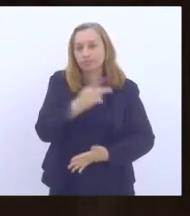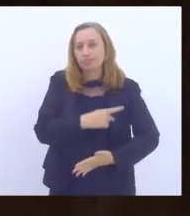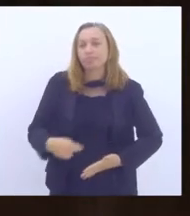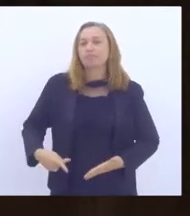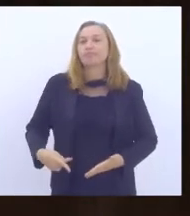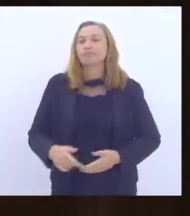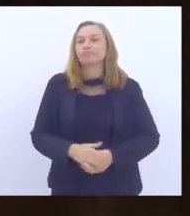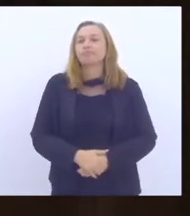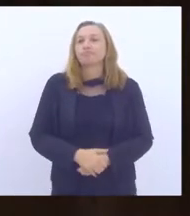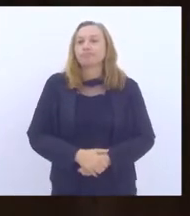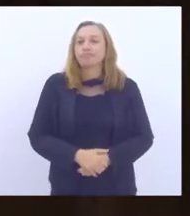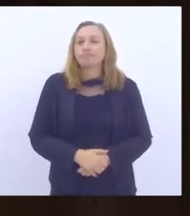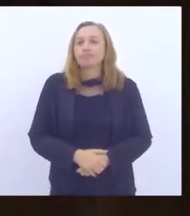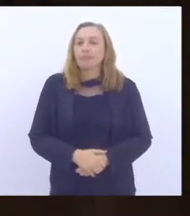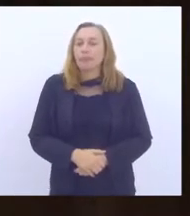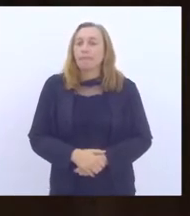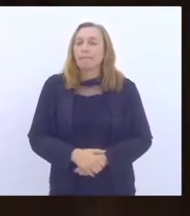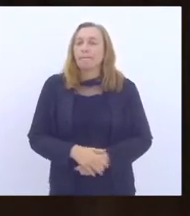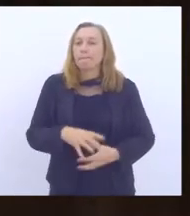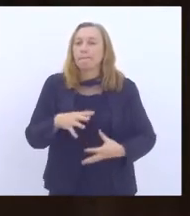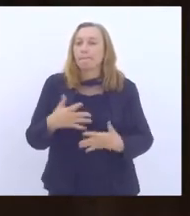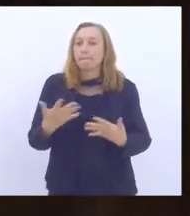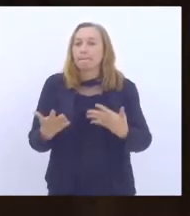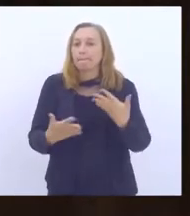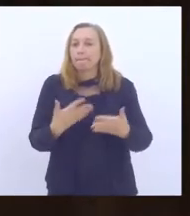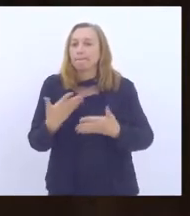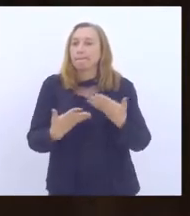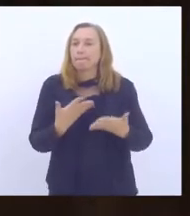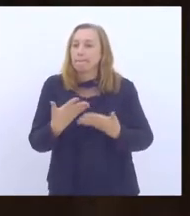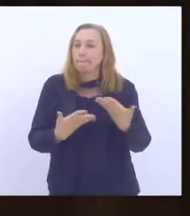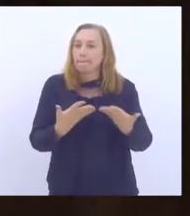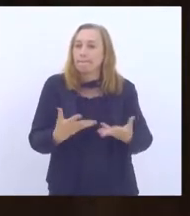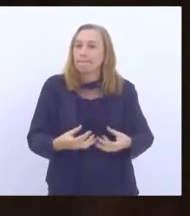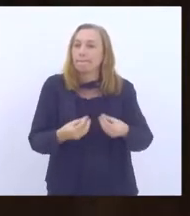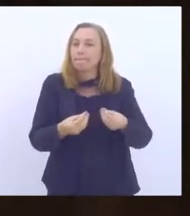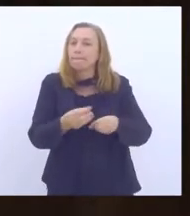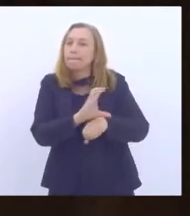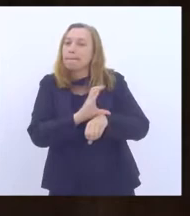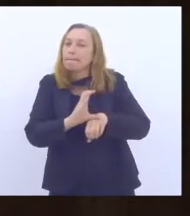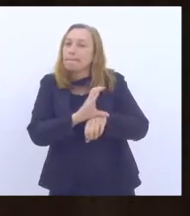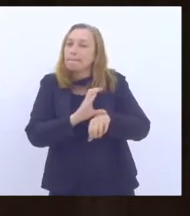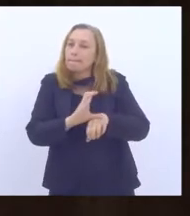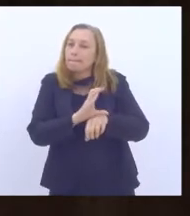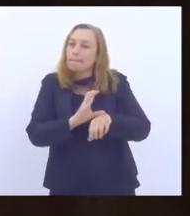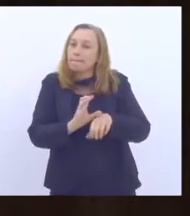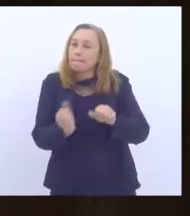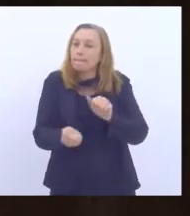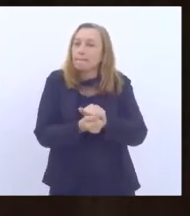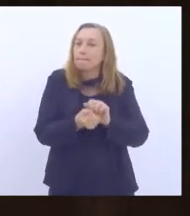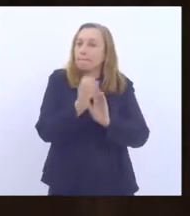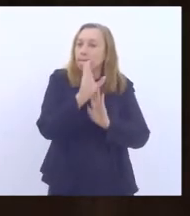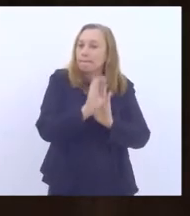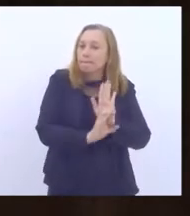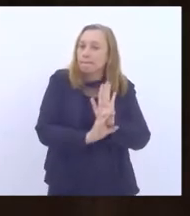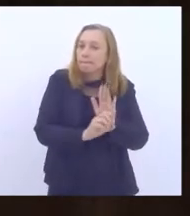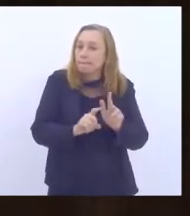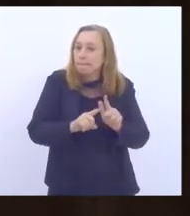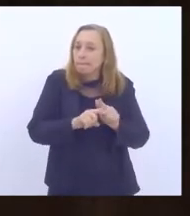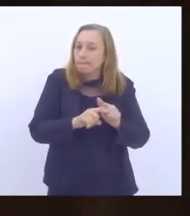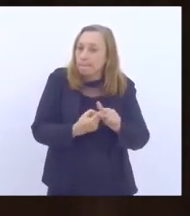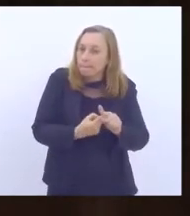presidente com esse espírito eu tô dando pela constitucionalidade com emendas